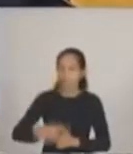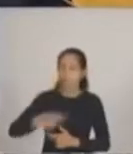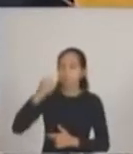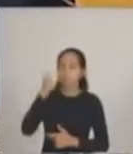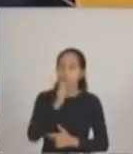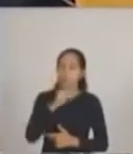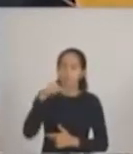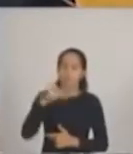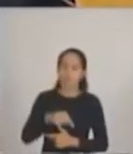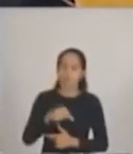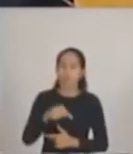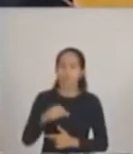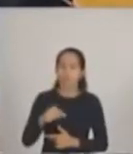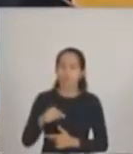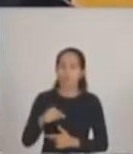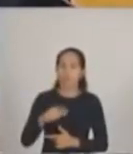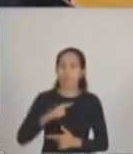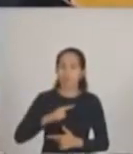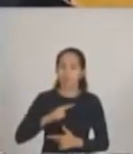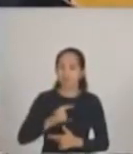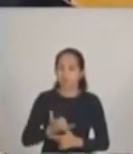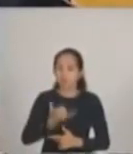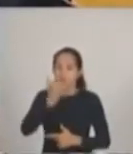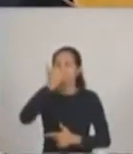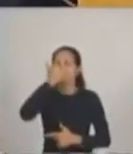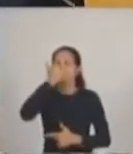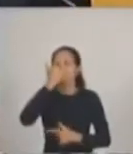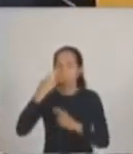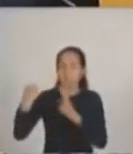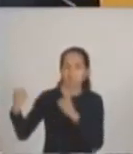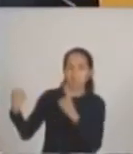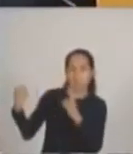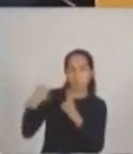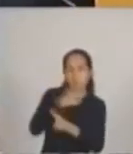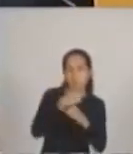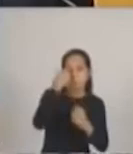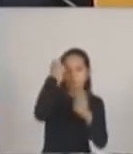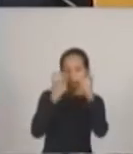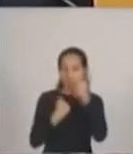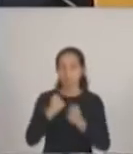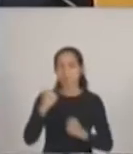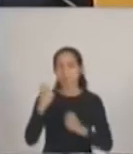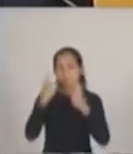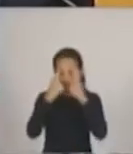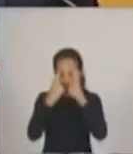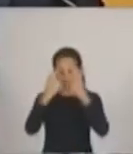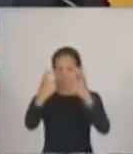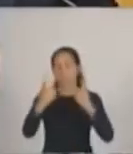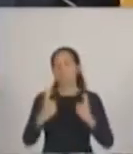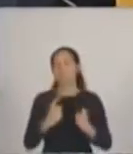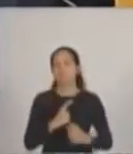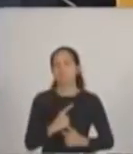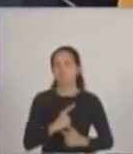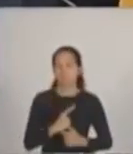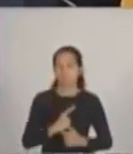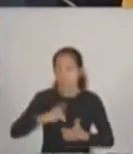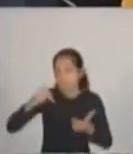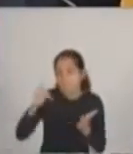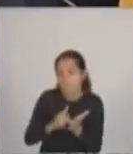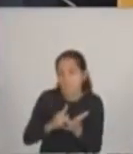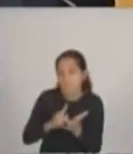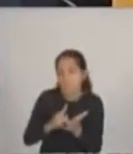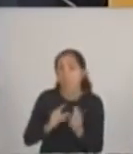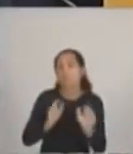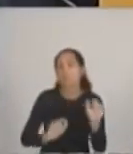são vítimas de violência. Na realidade, deputado Érico, não deveria existir a violência contra a